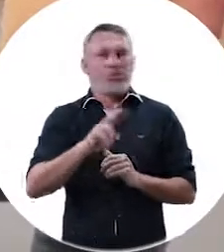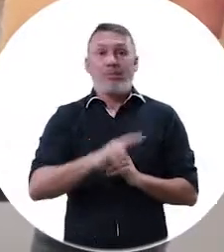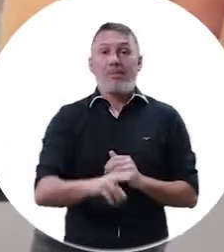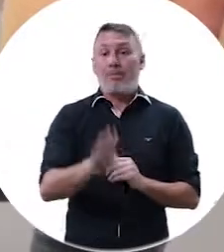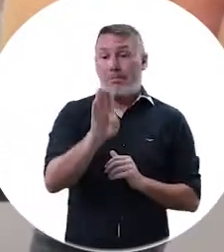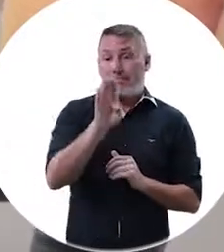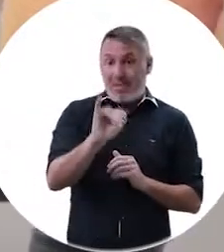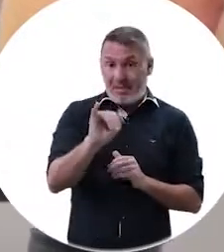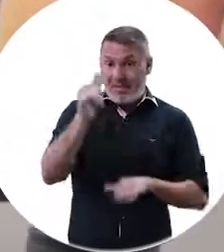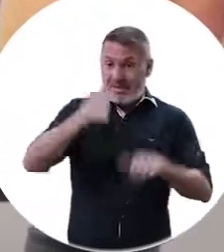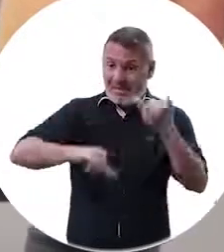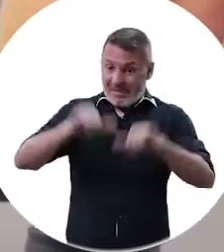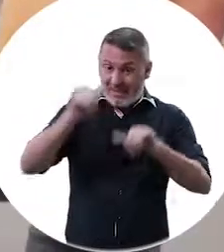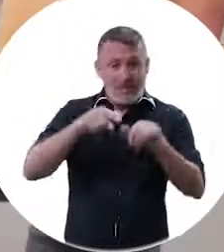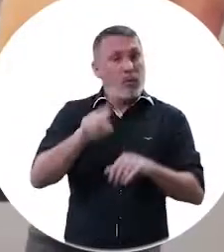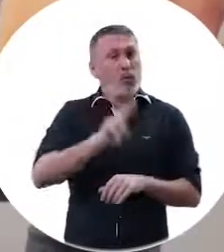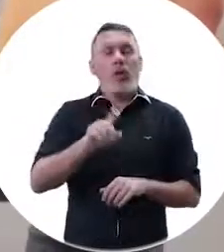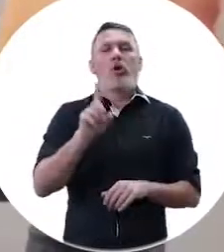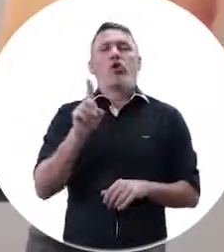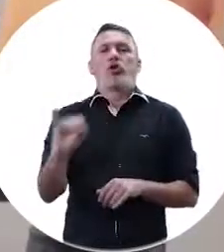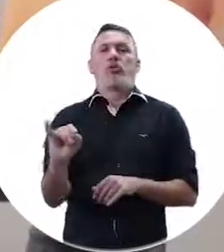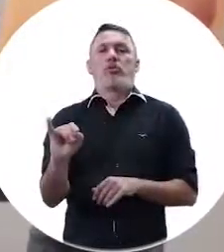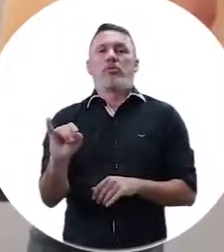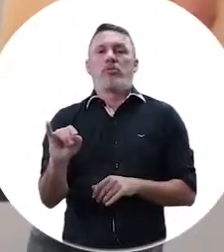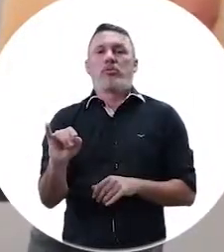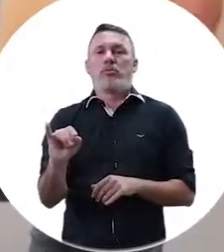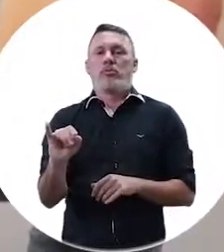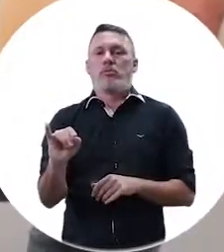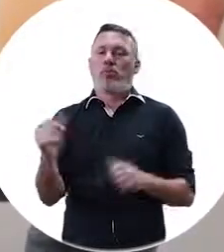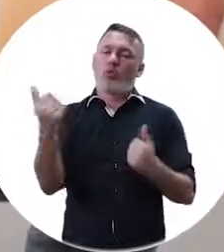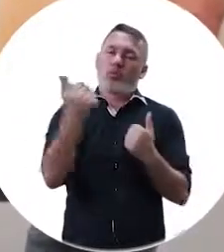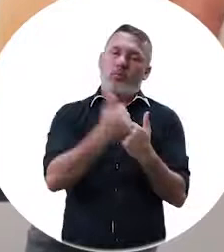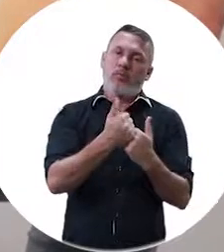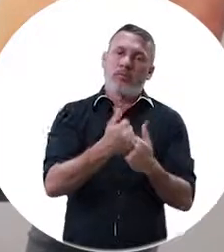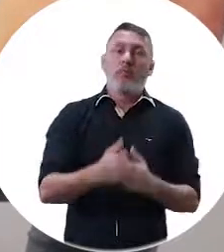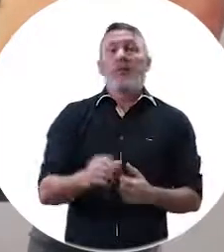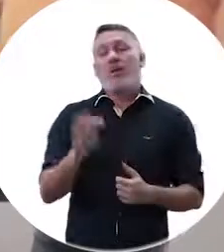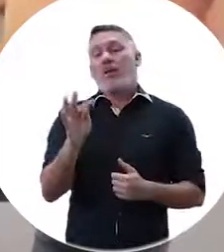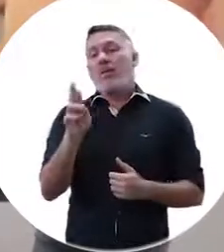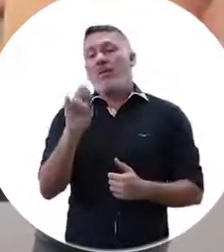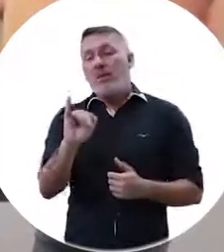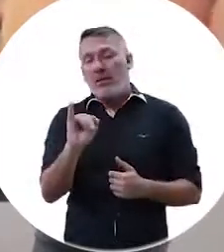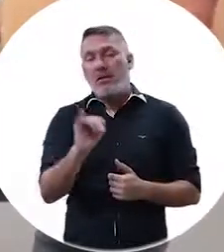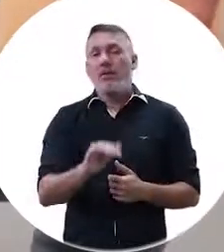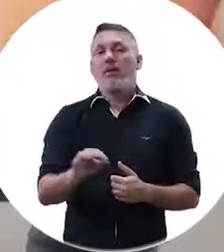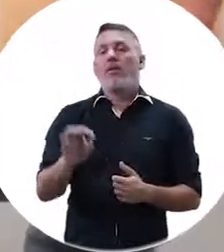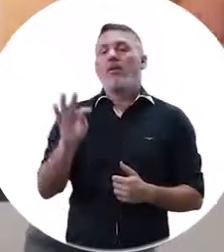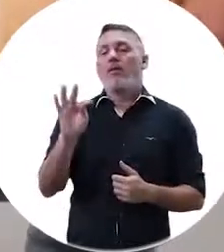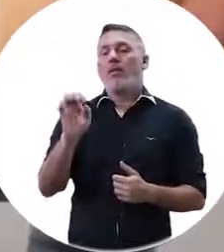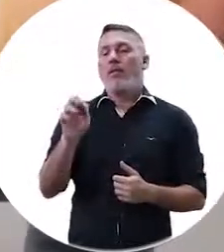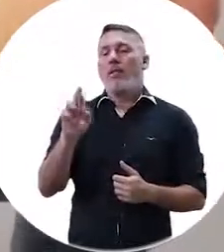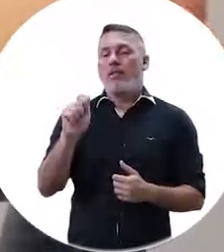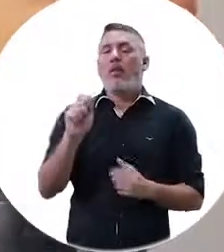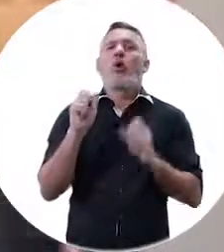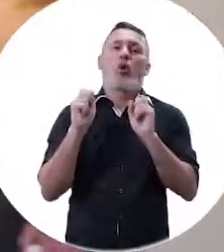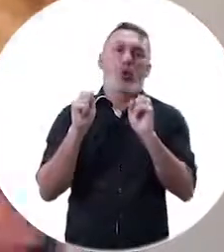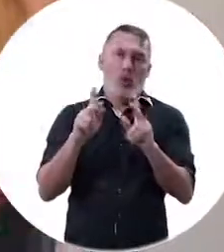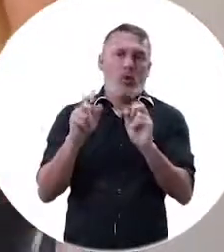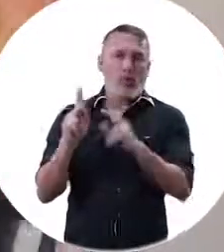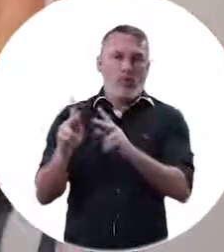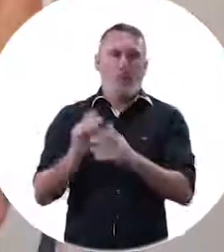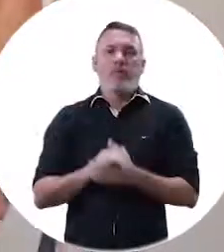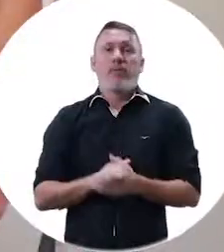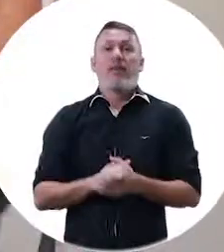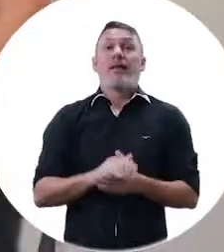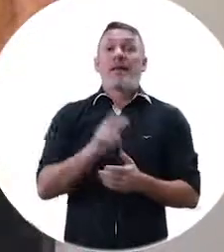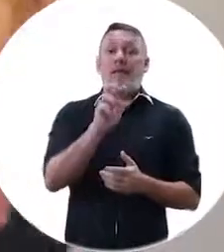Você nunca vai usar o bi na química orgânica, você usa o di. Tri e tetra, ok. De